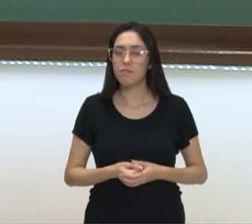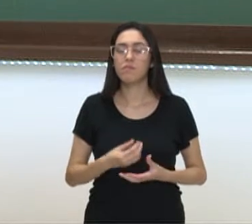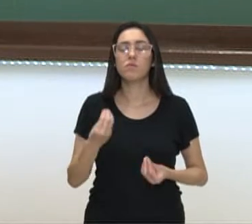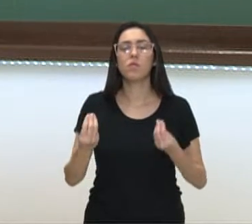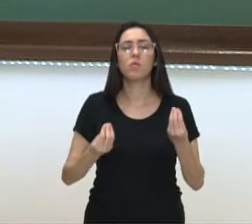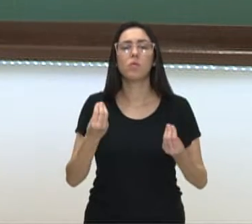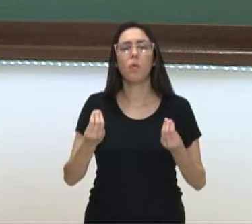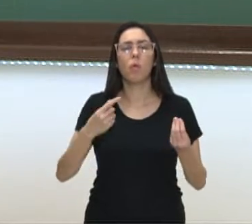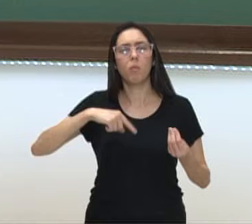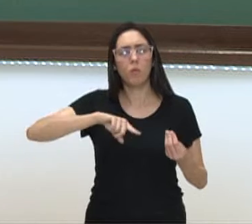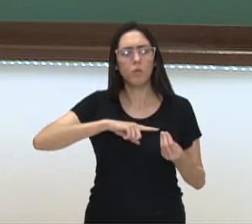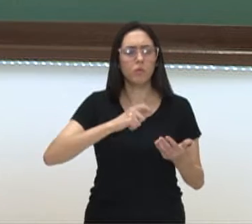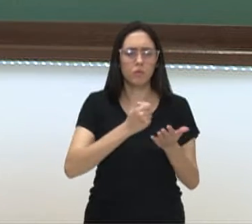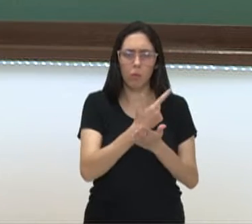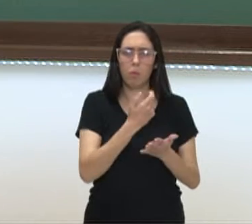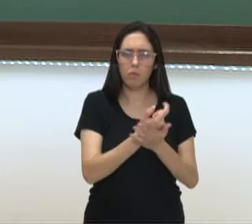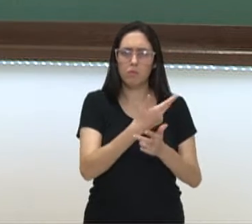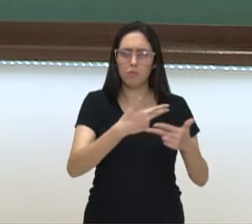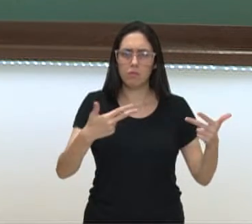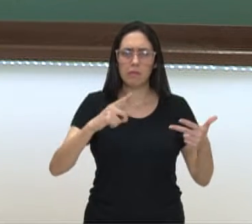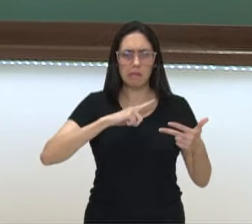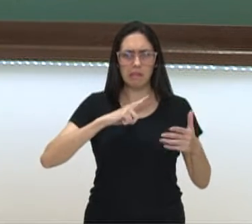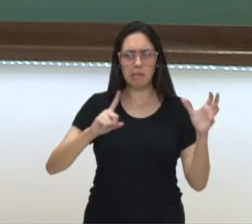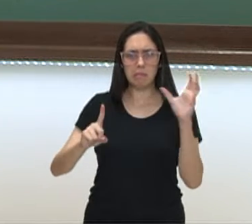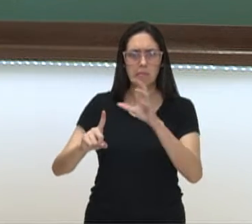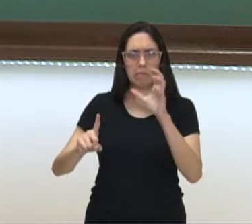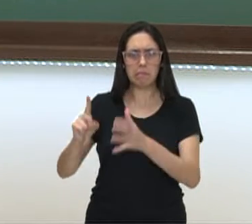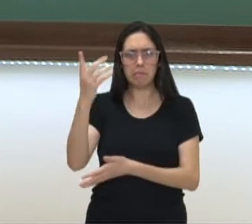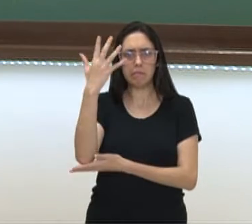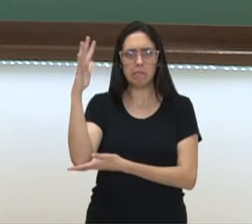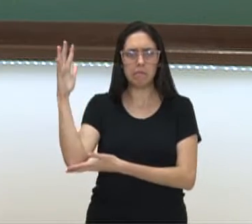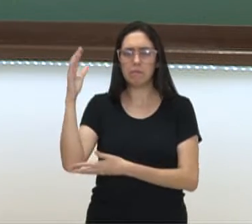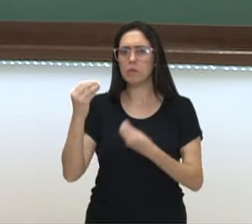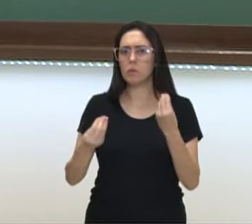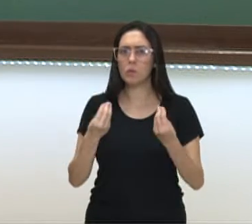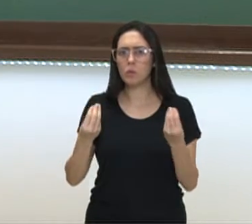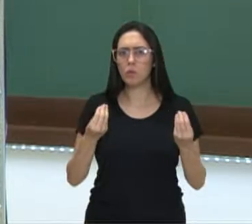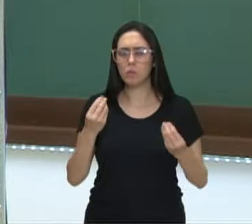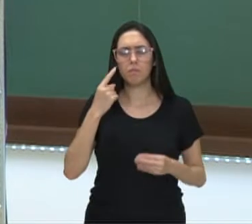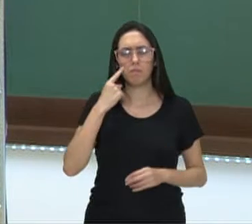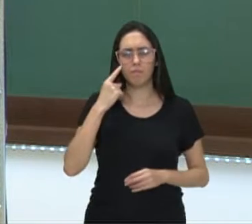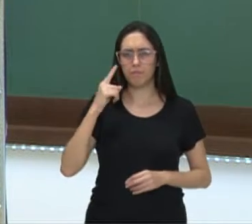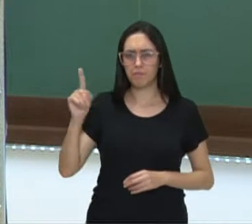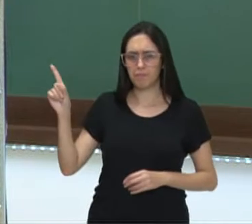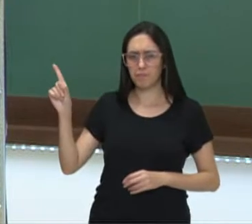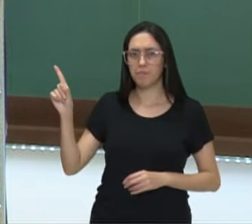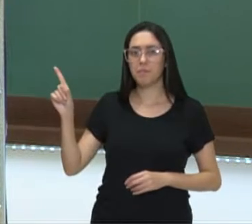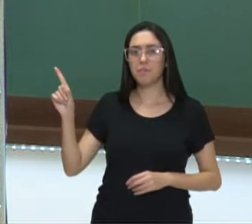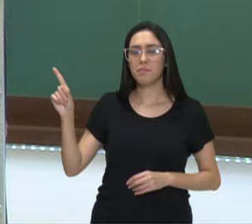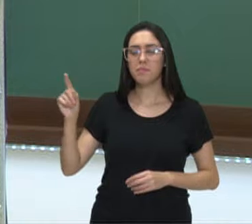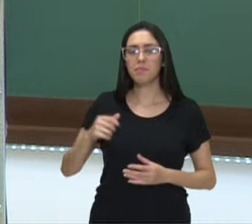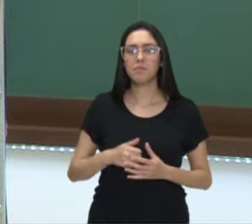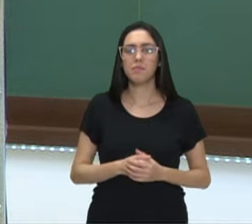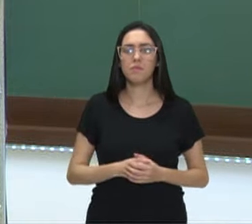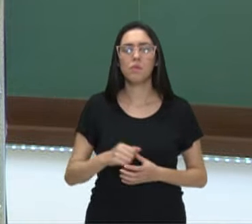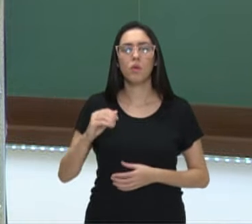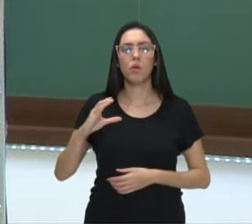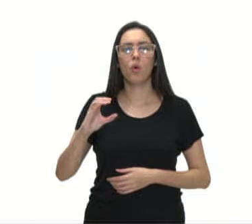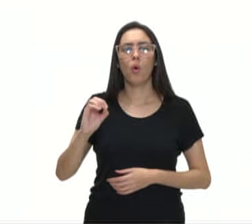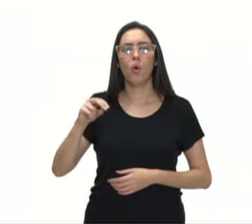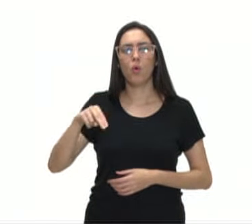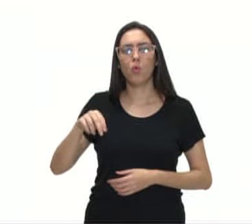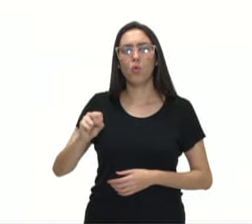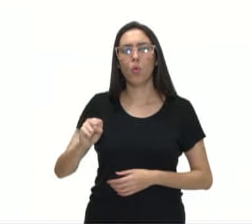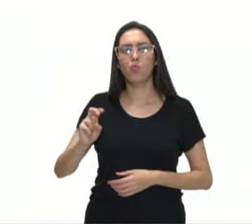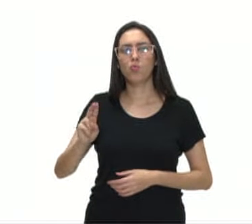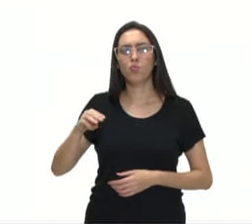esse nosso consumo causa impacto sobre o meio natural? Vamos agora aqui acompanhar na tela que a definição de consumo,